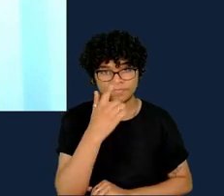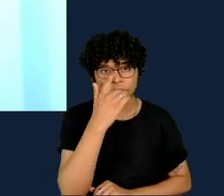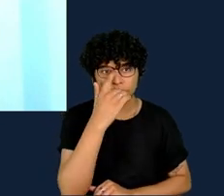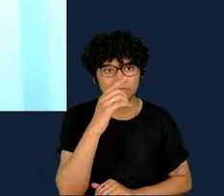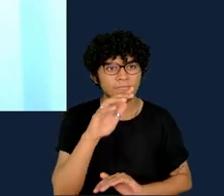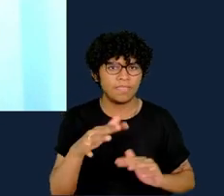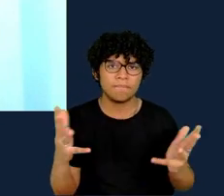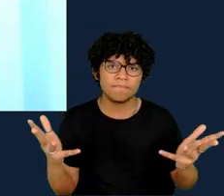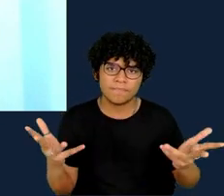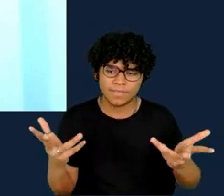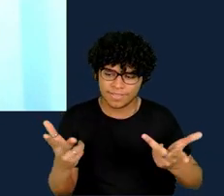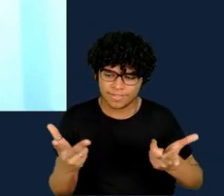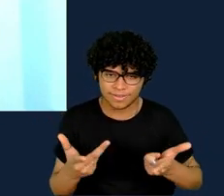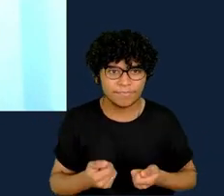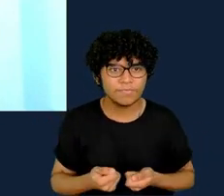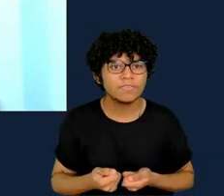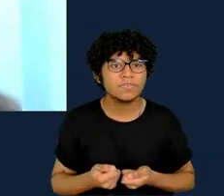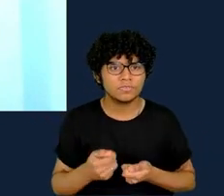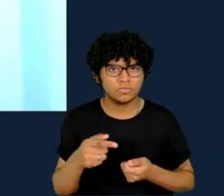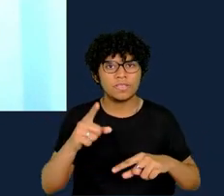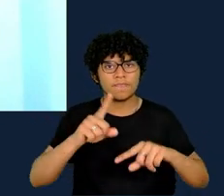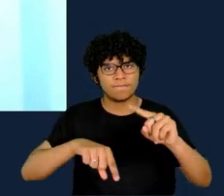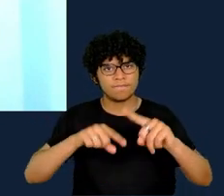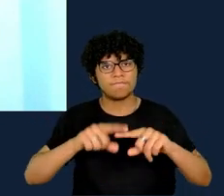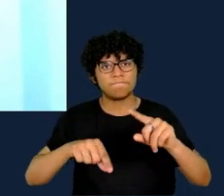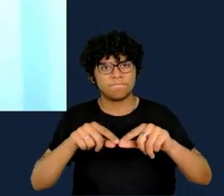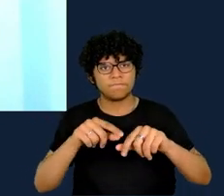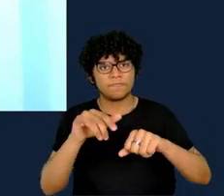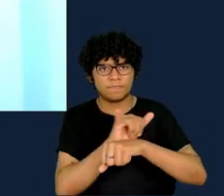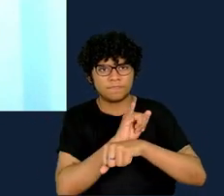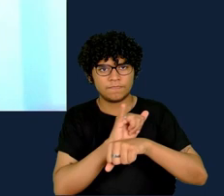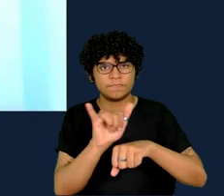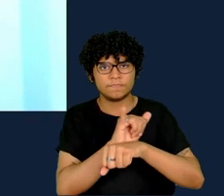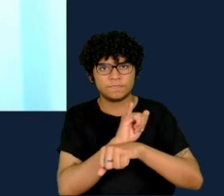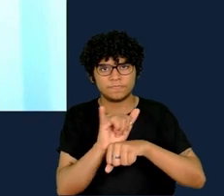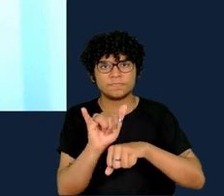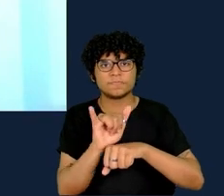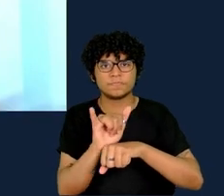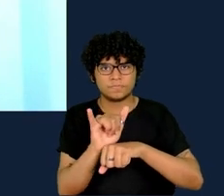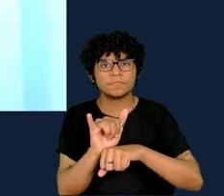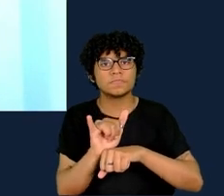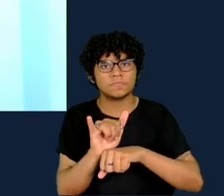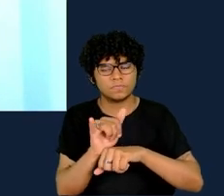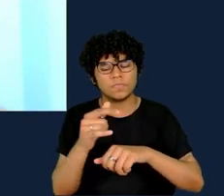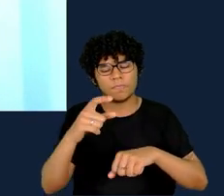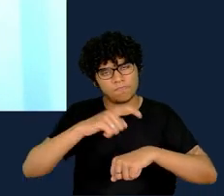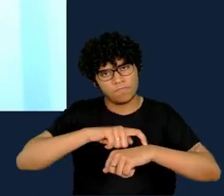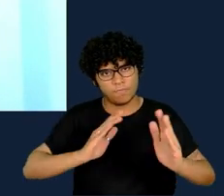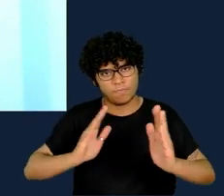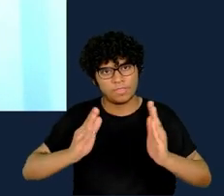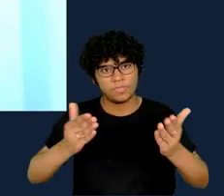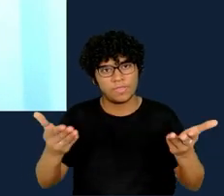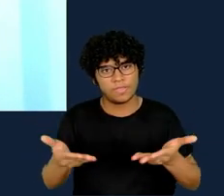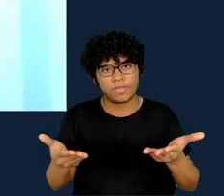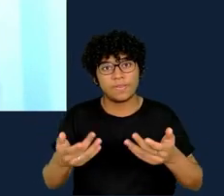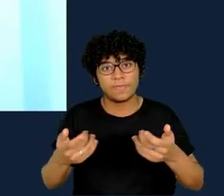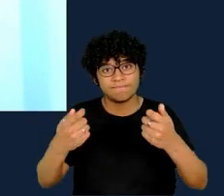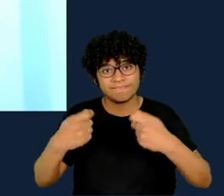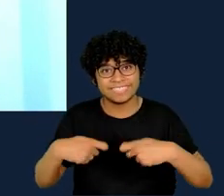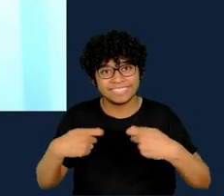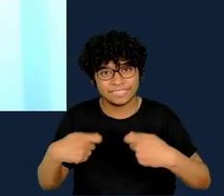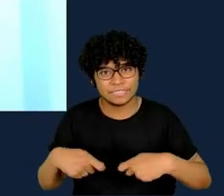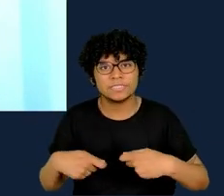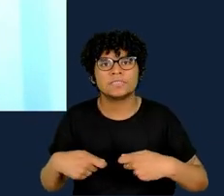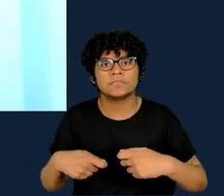né, ter essa ferramenta, que estamos no momento que precisamos dessas pessoas, desses pesquisadores, para